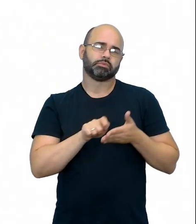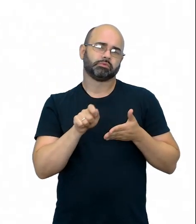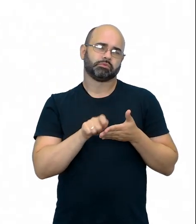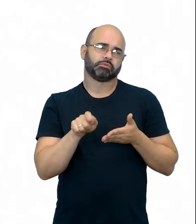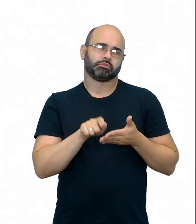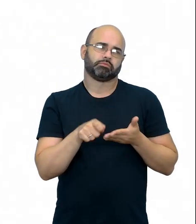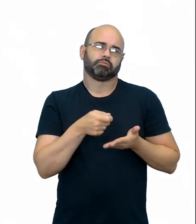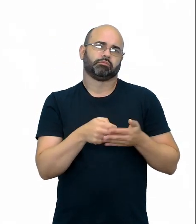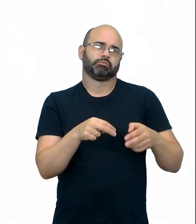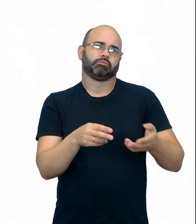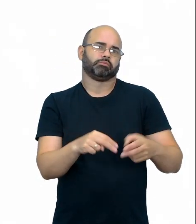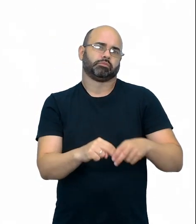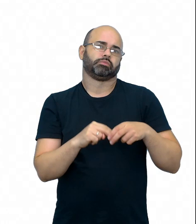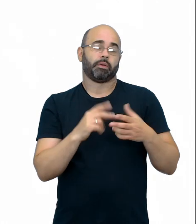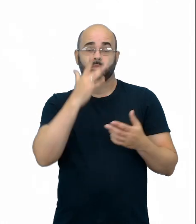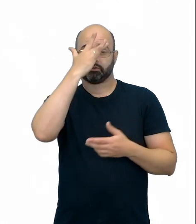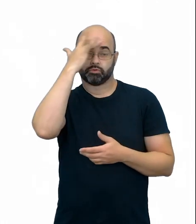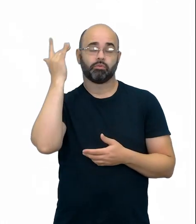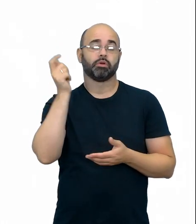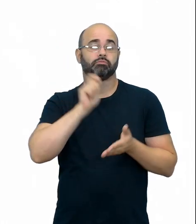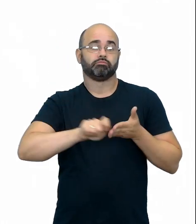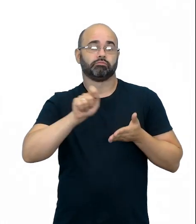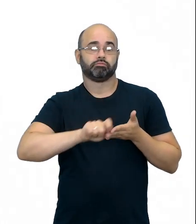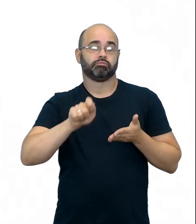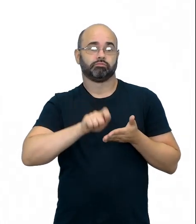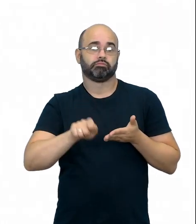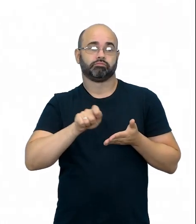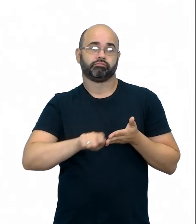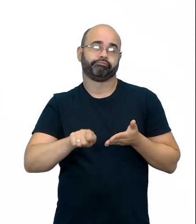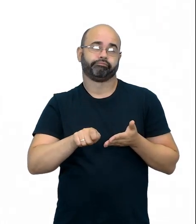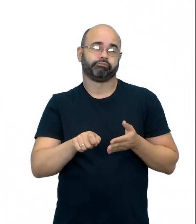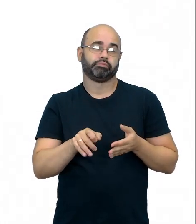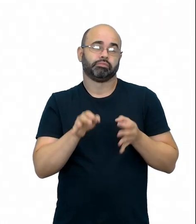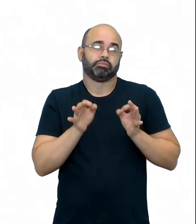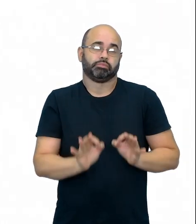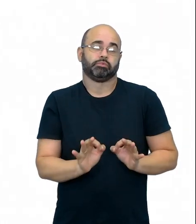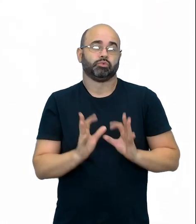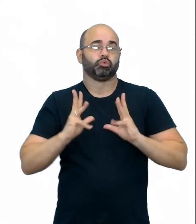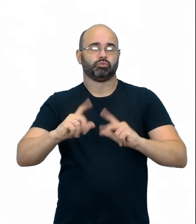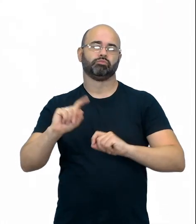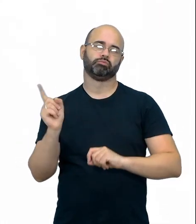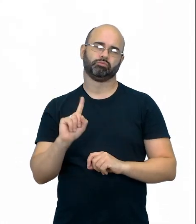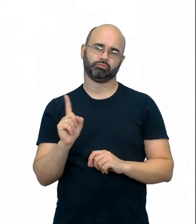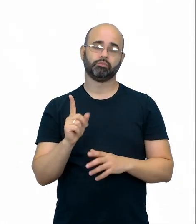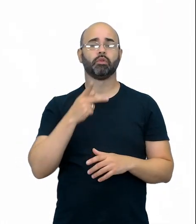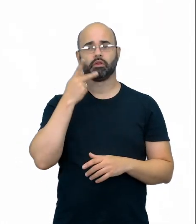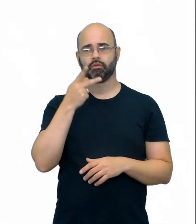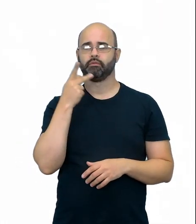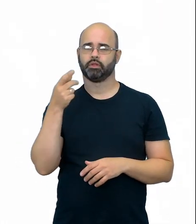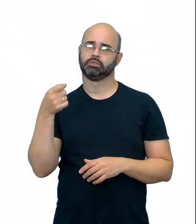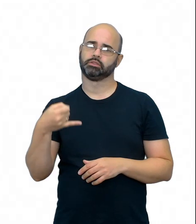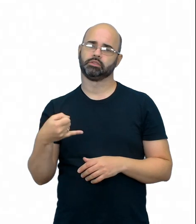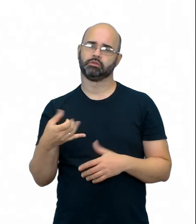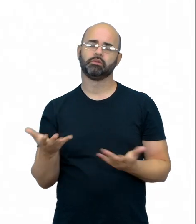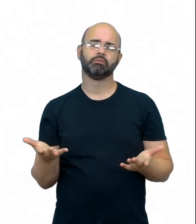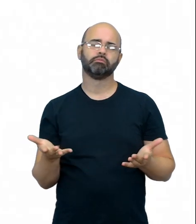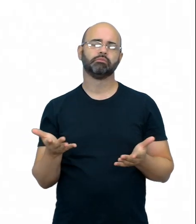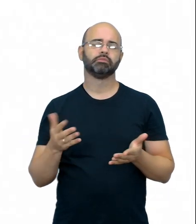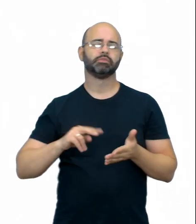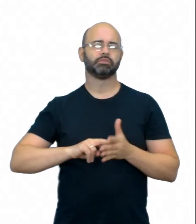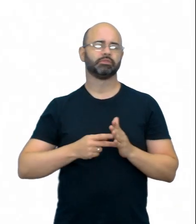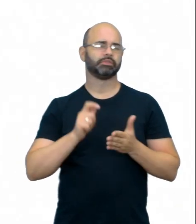escrita e nem derivada da fala, pois, para ele, a escrita não consegue reproduzir